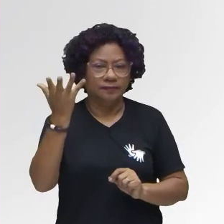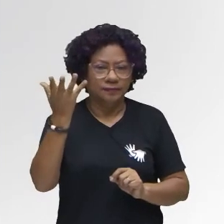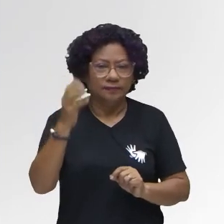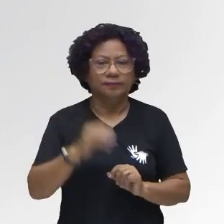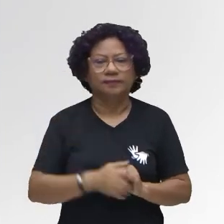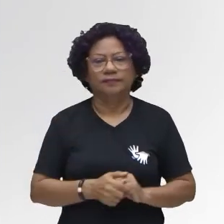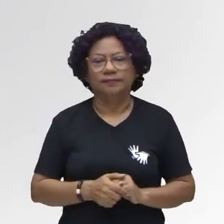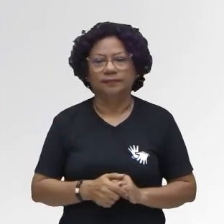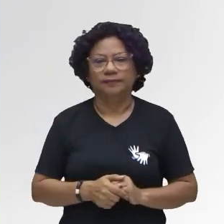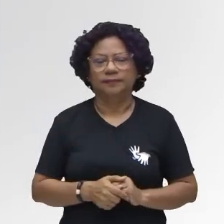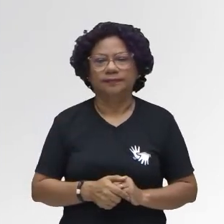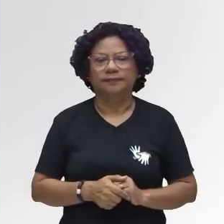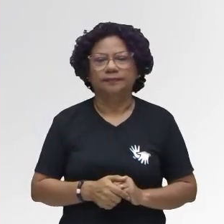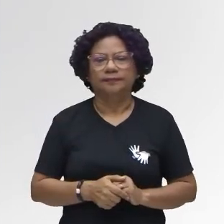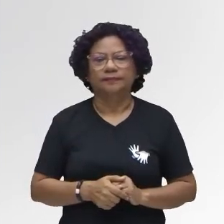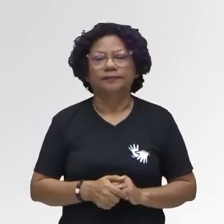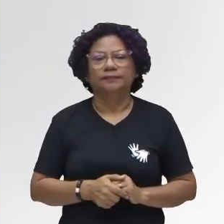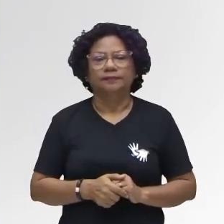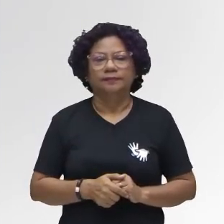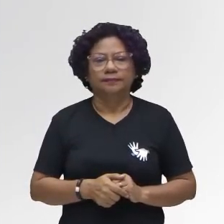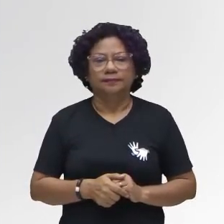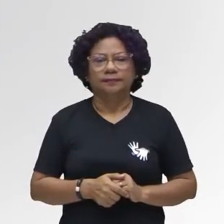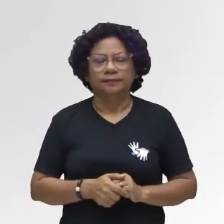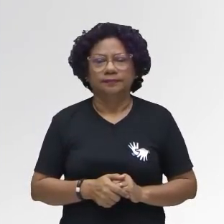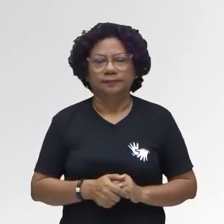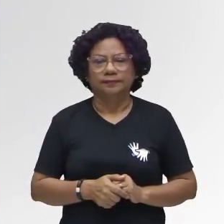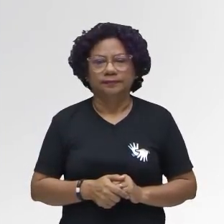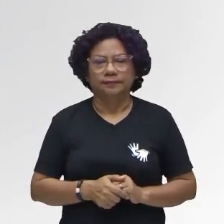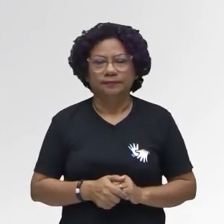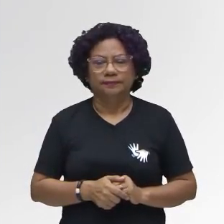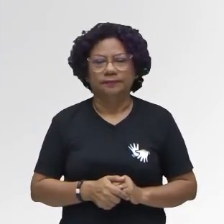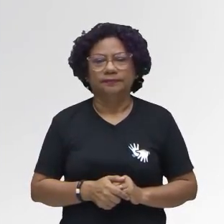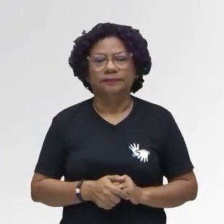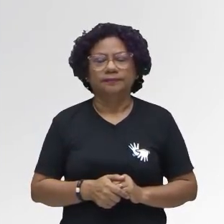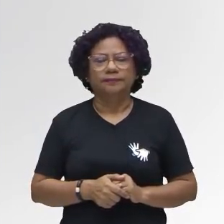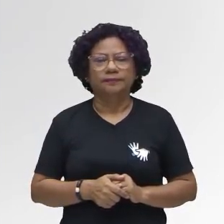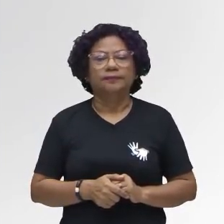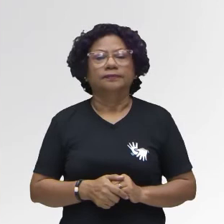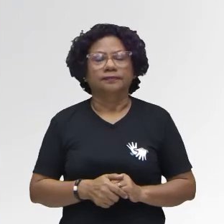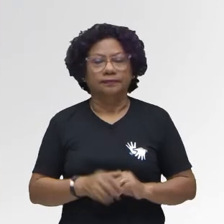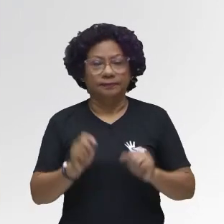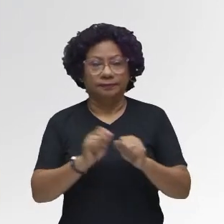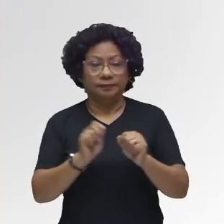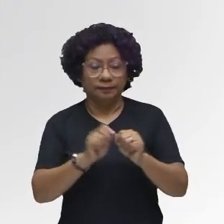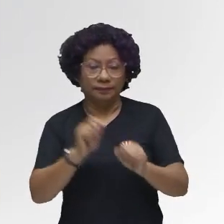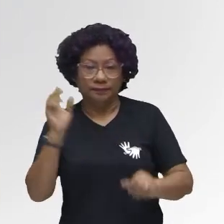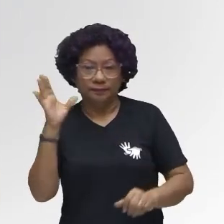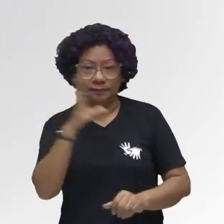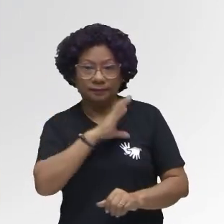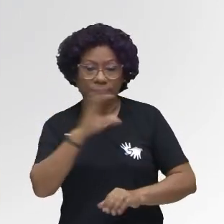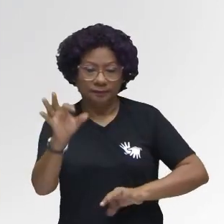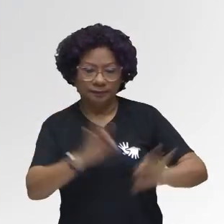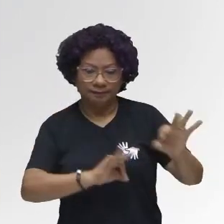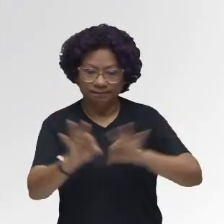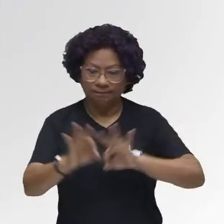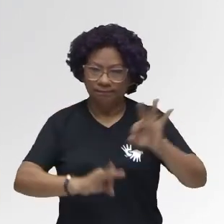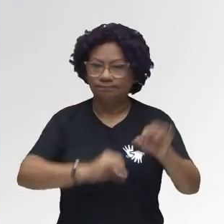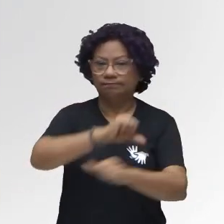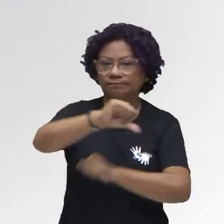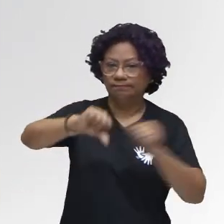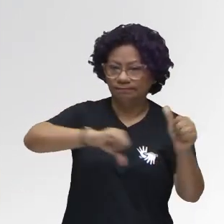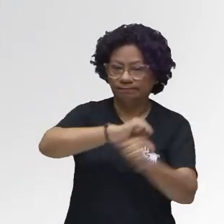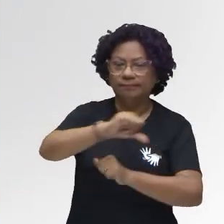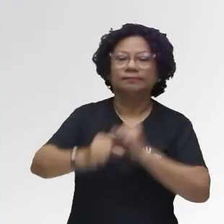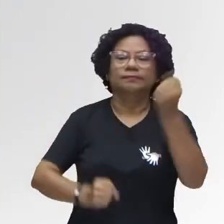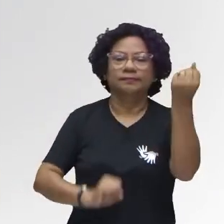uma rápida e desorganizada urbanização, porque a indústria vai abrir